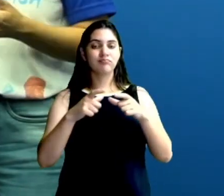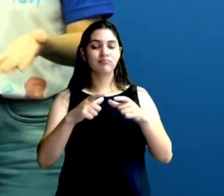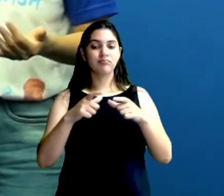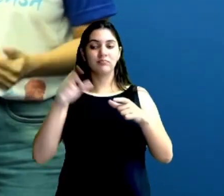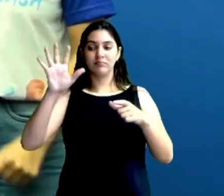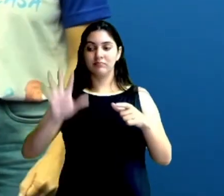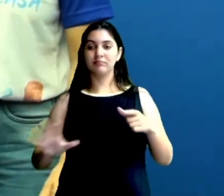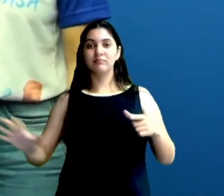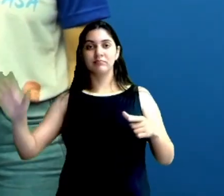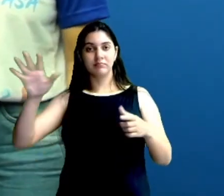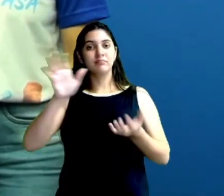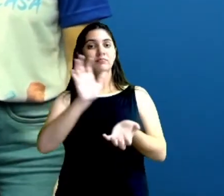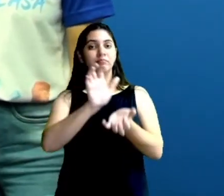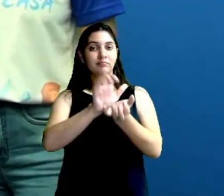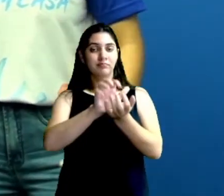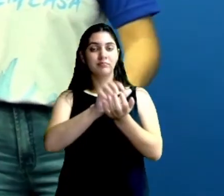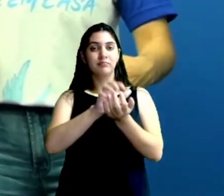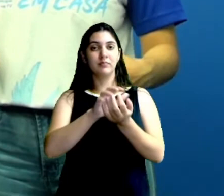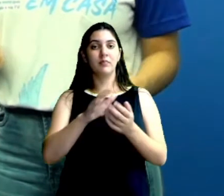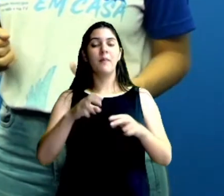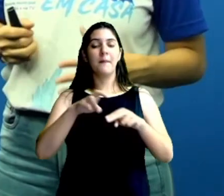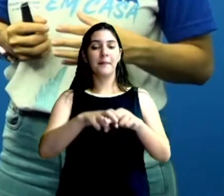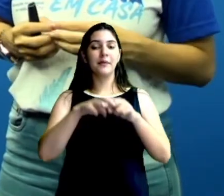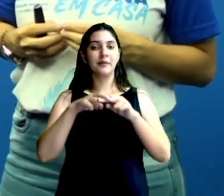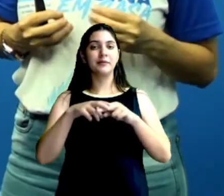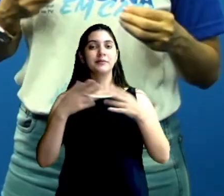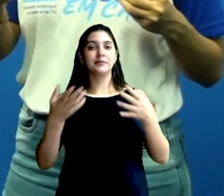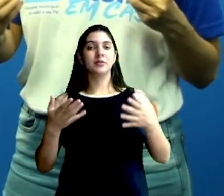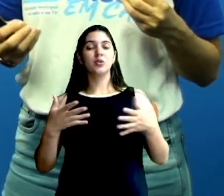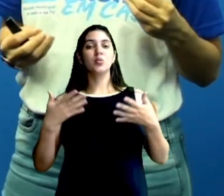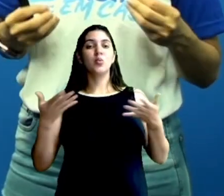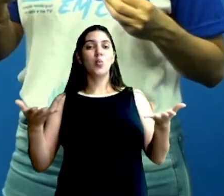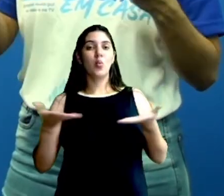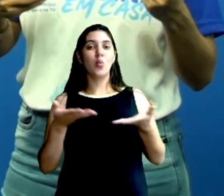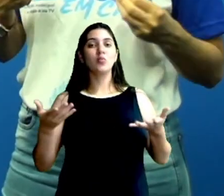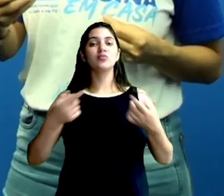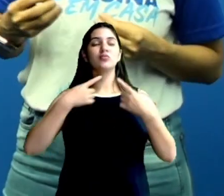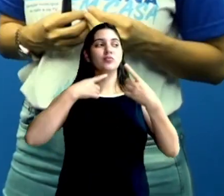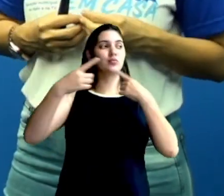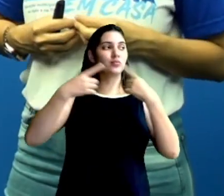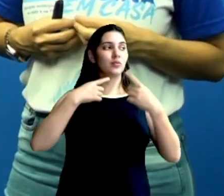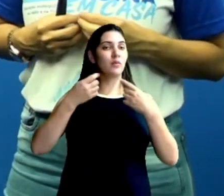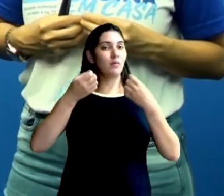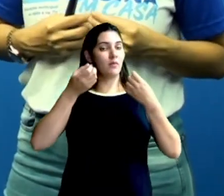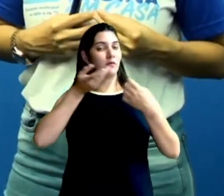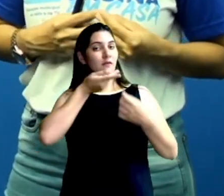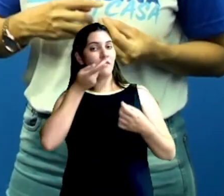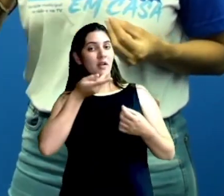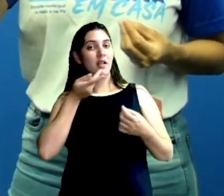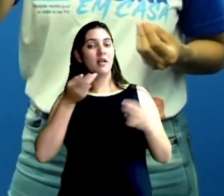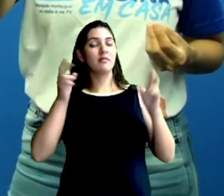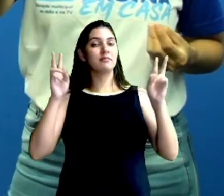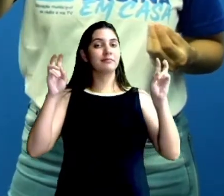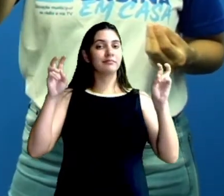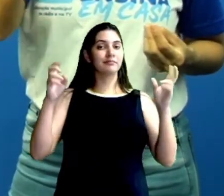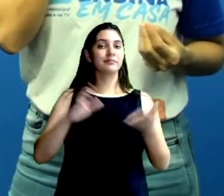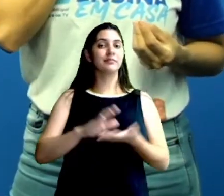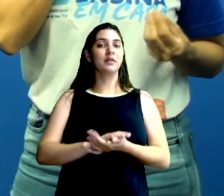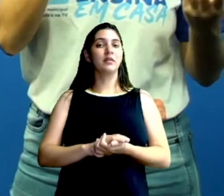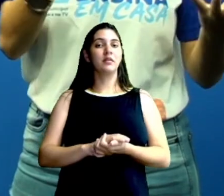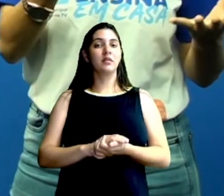território pernambucano. Então, por isso que quando a gente hoje discute ou vai falar sobre